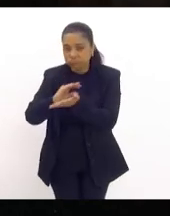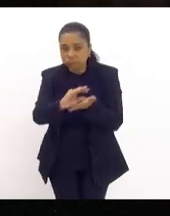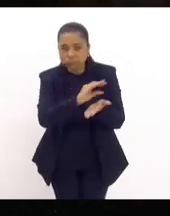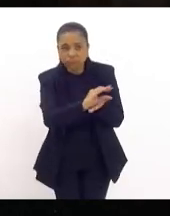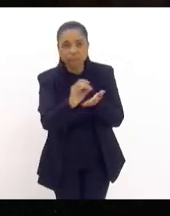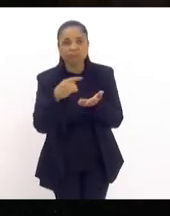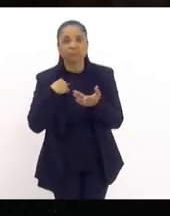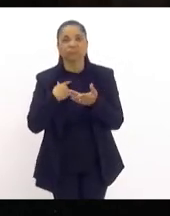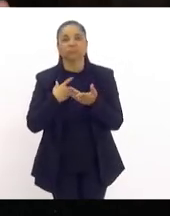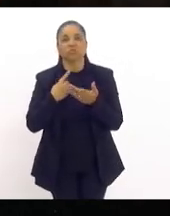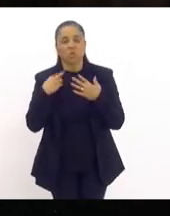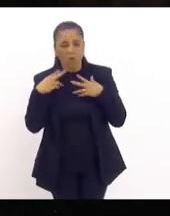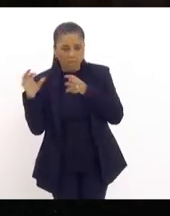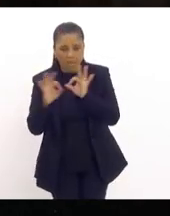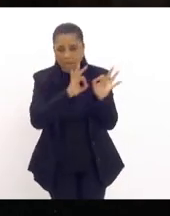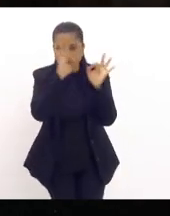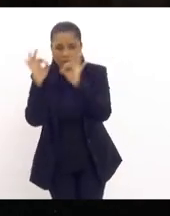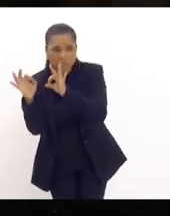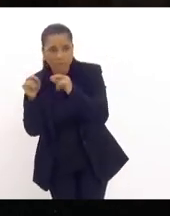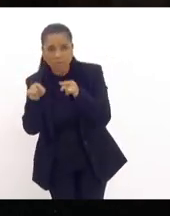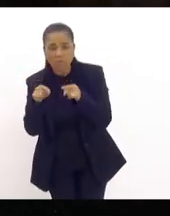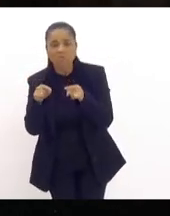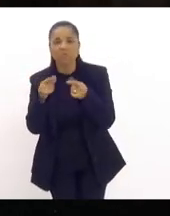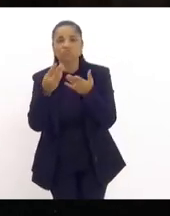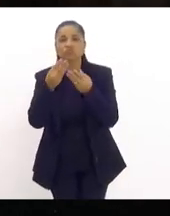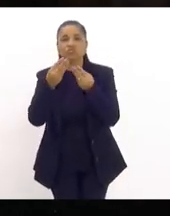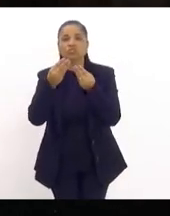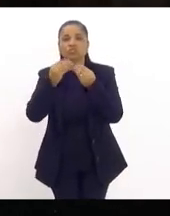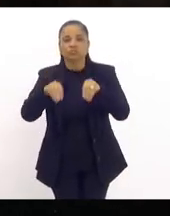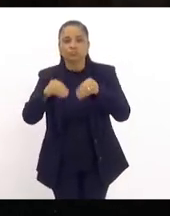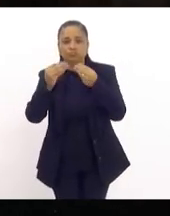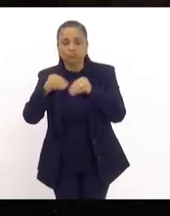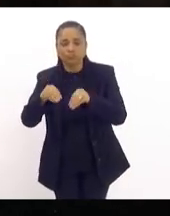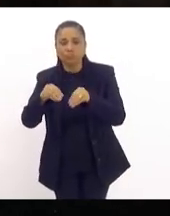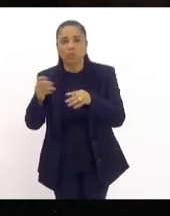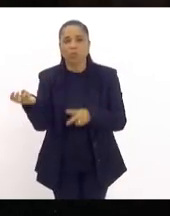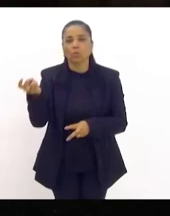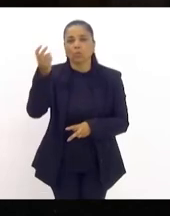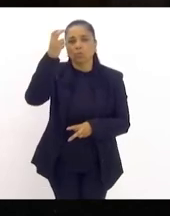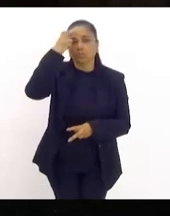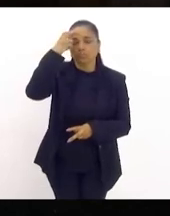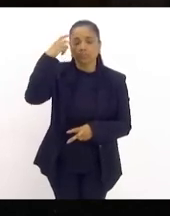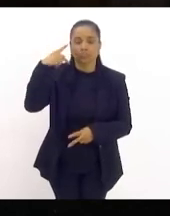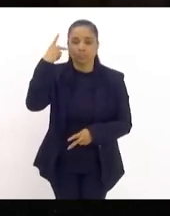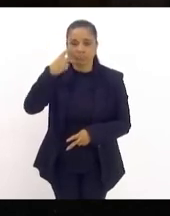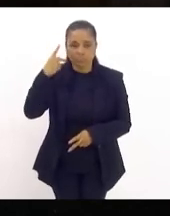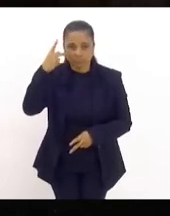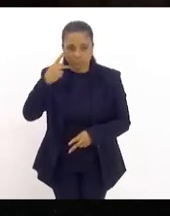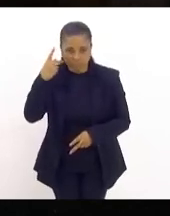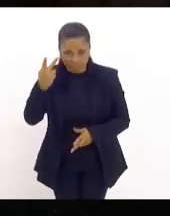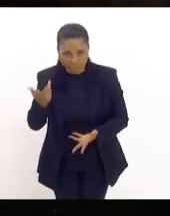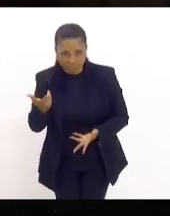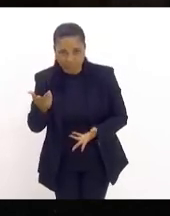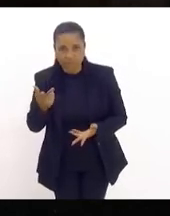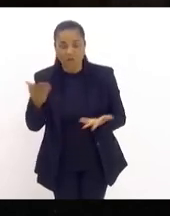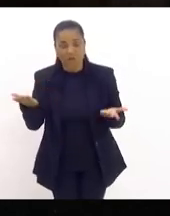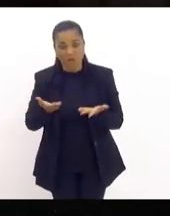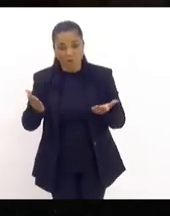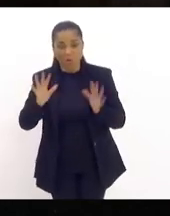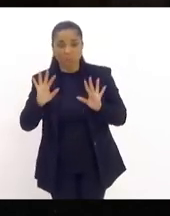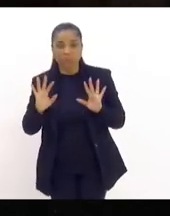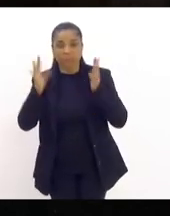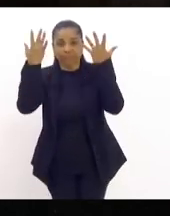à destruição das políticas culturais, temos que receber agora e celebrar de braços abertos a possibilidade